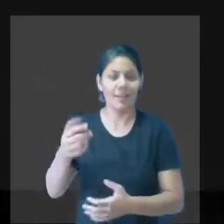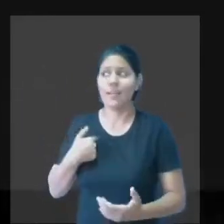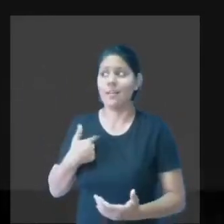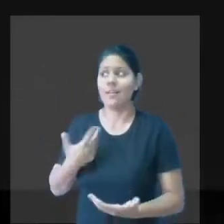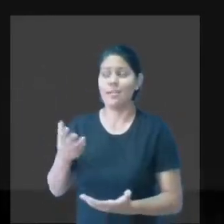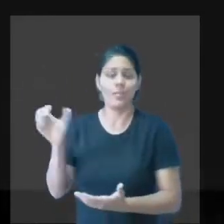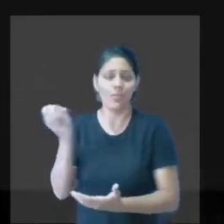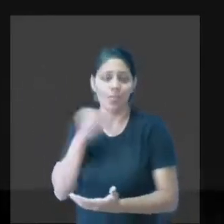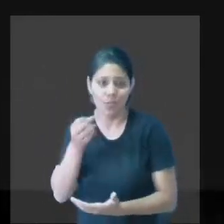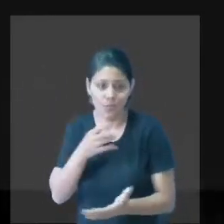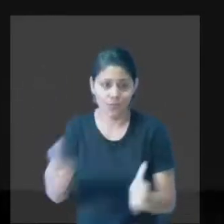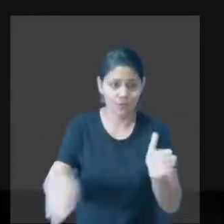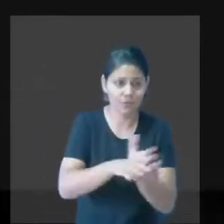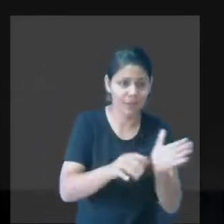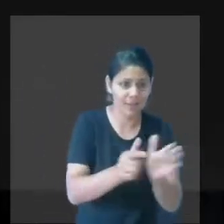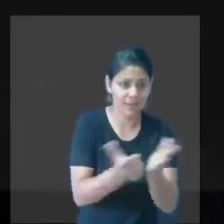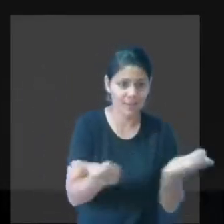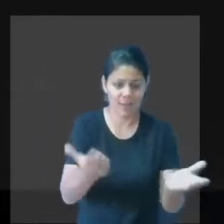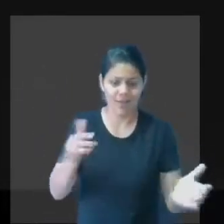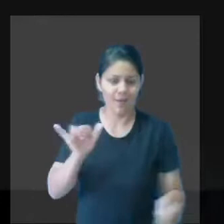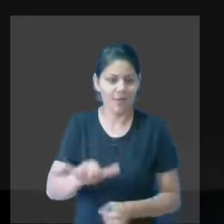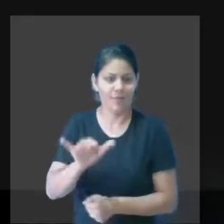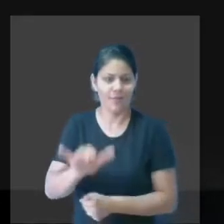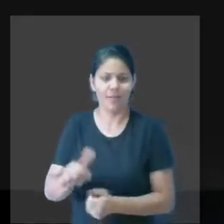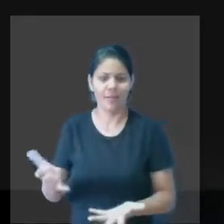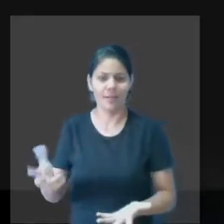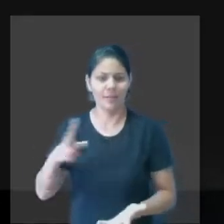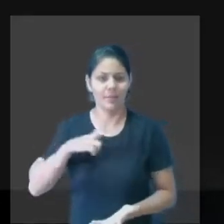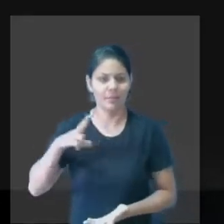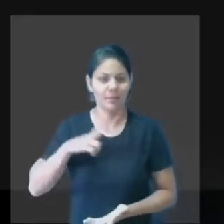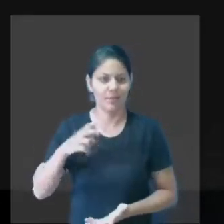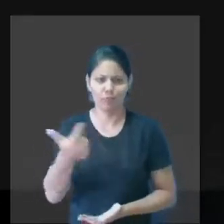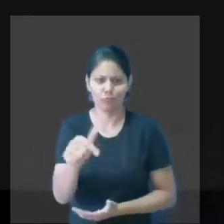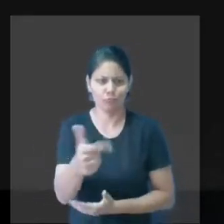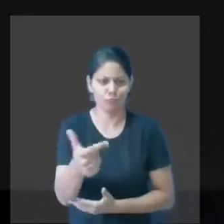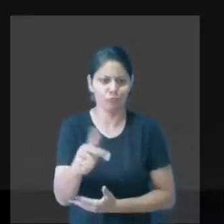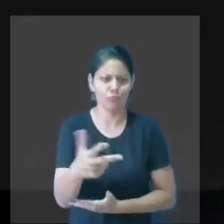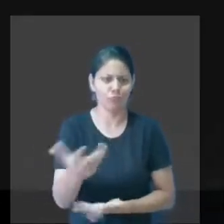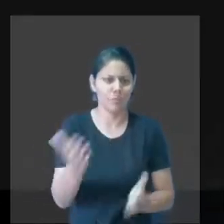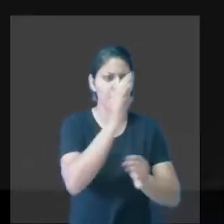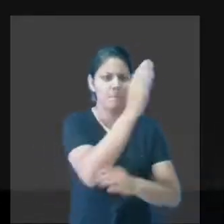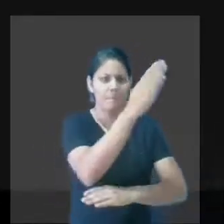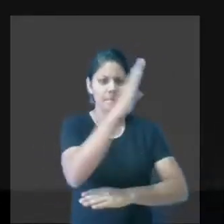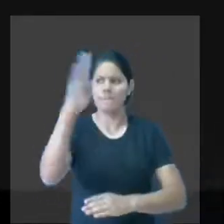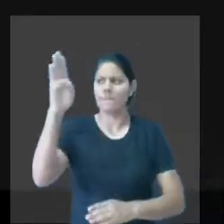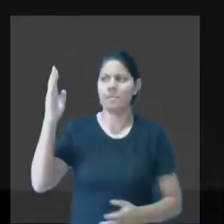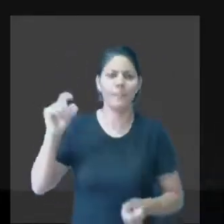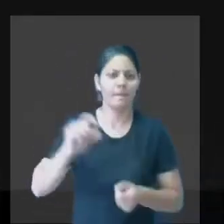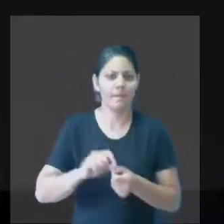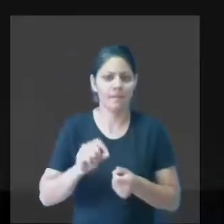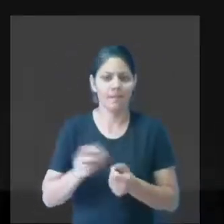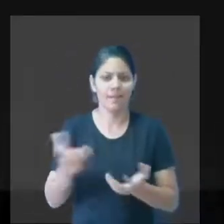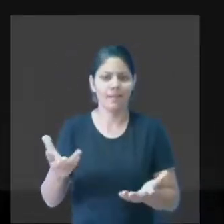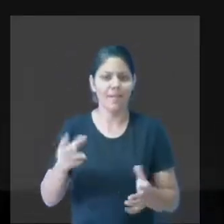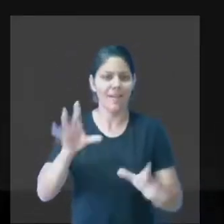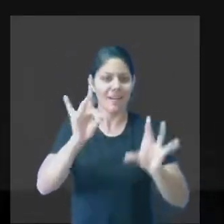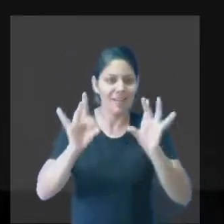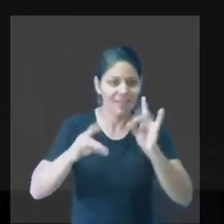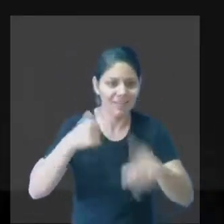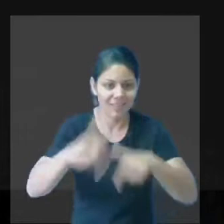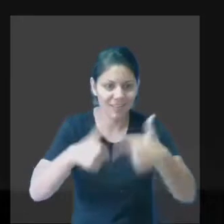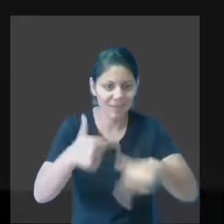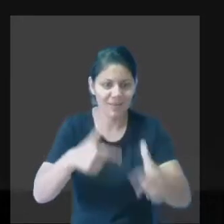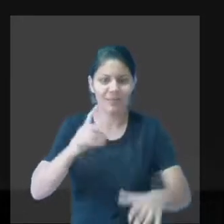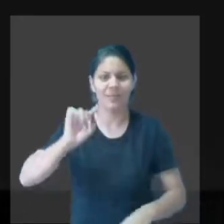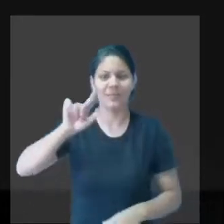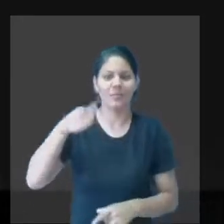ajudar a servidora da biblioteca, na época era uma escola particular, não tinha bibliotecária, a catalogar os livros para eu poder ler. E aí, nisso, eu acabei